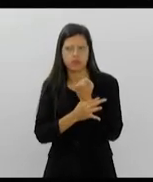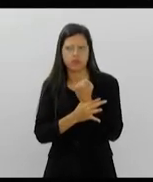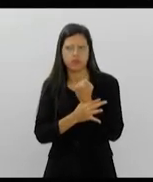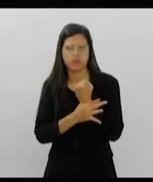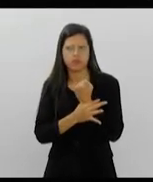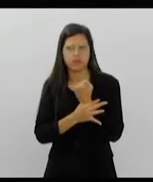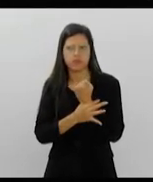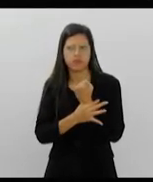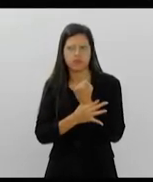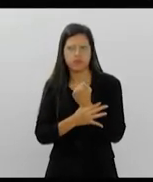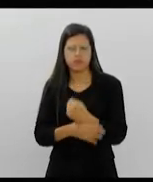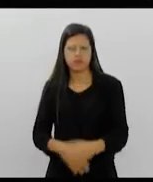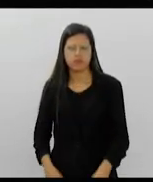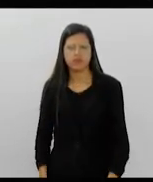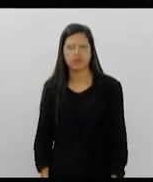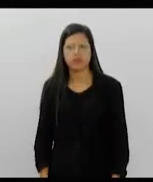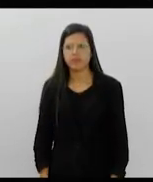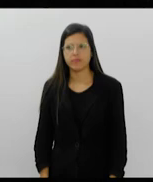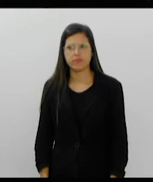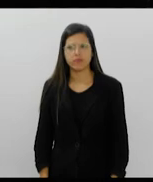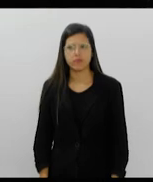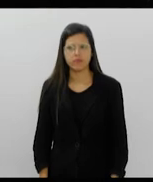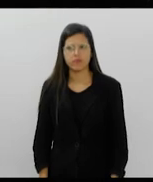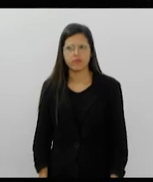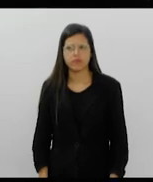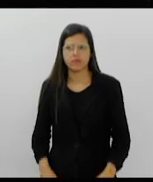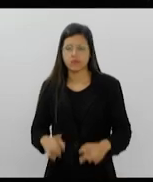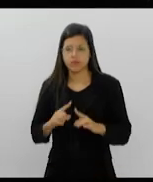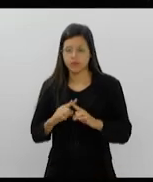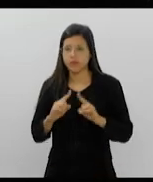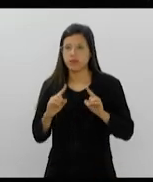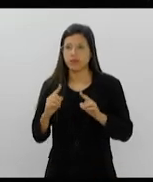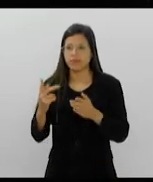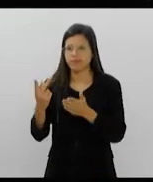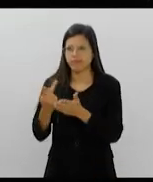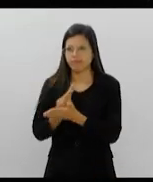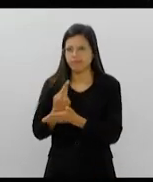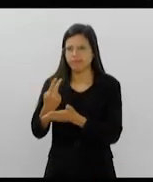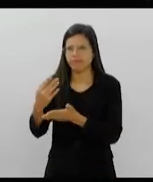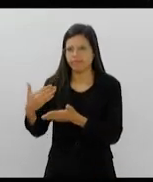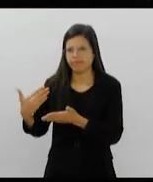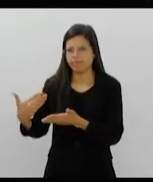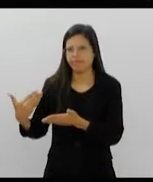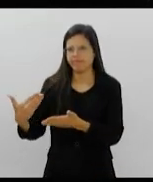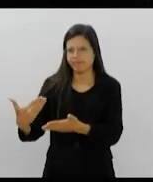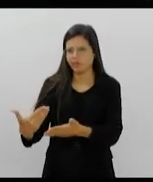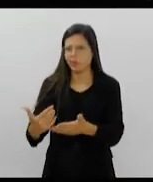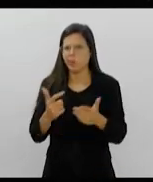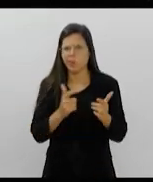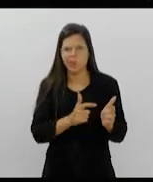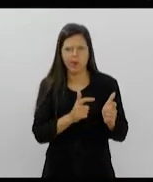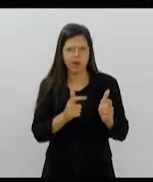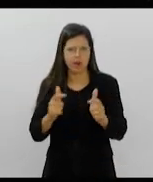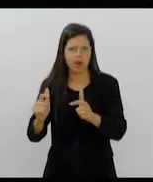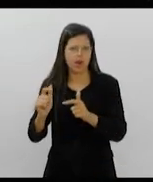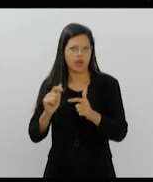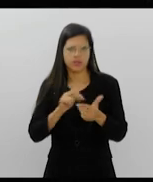verifico que isso vem ocorrendo em muitos outros locais do